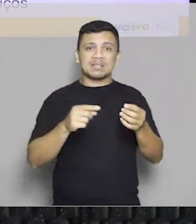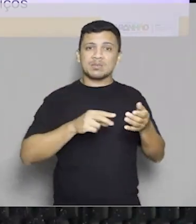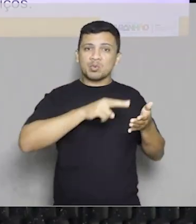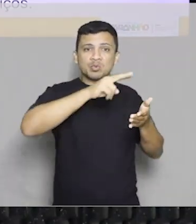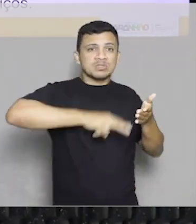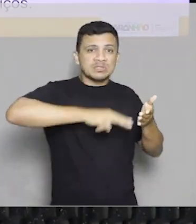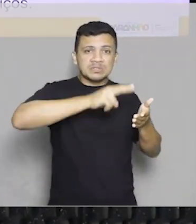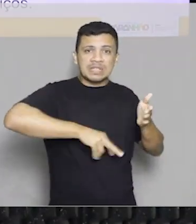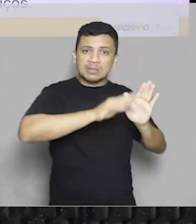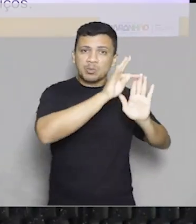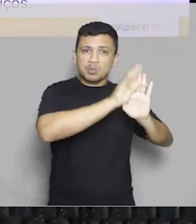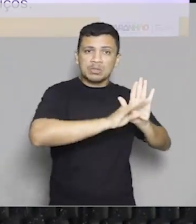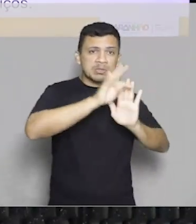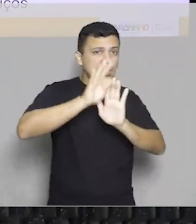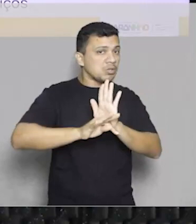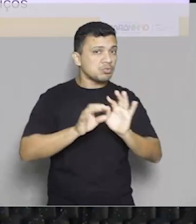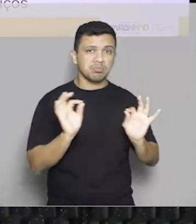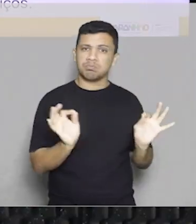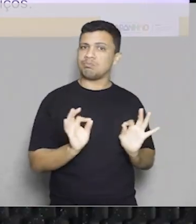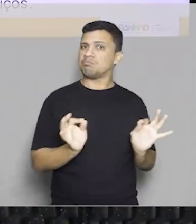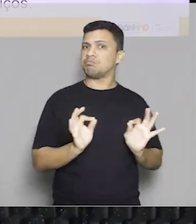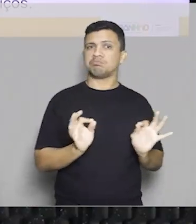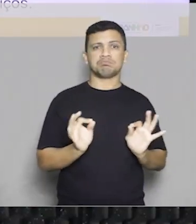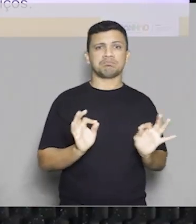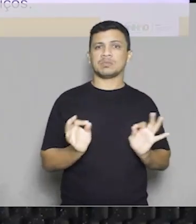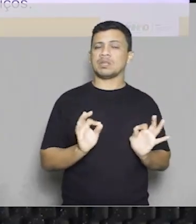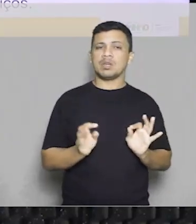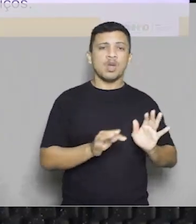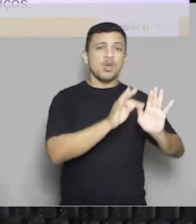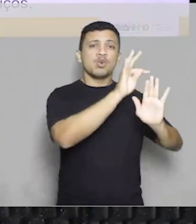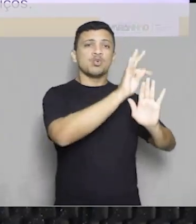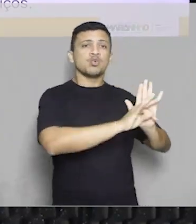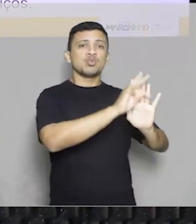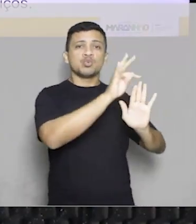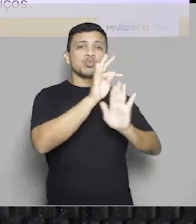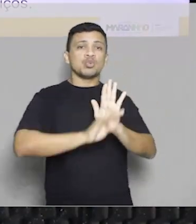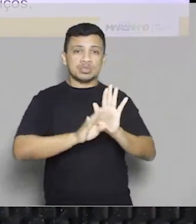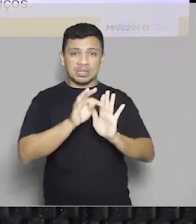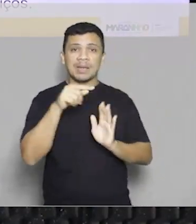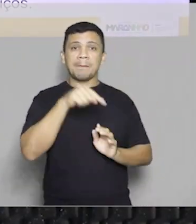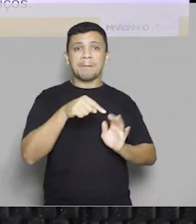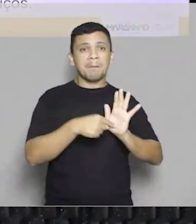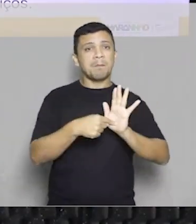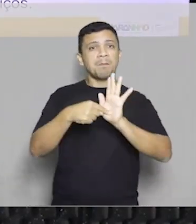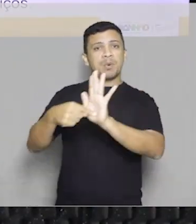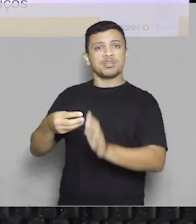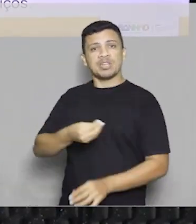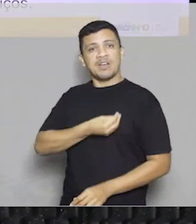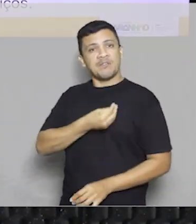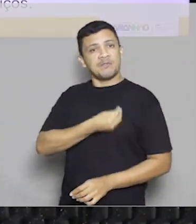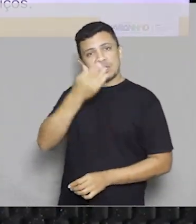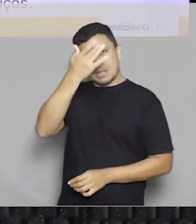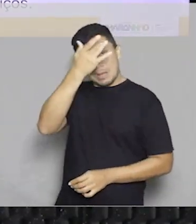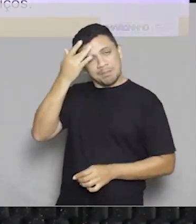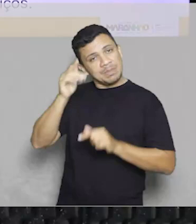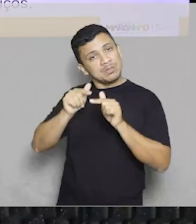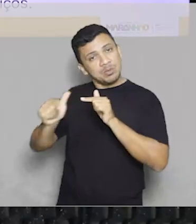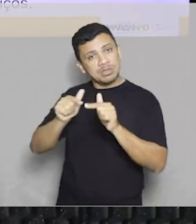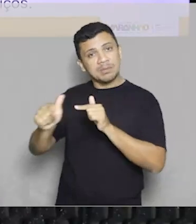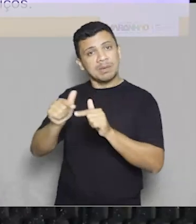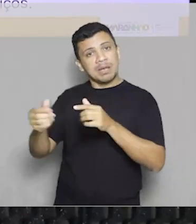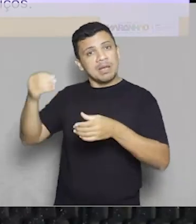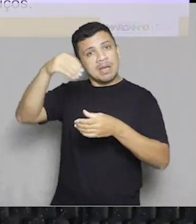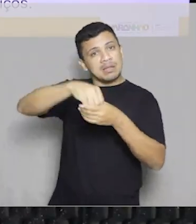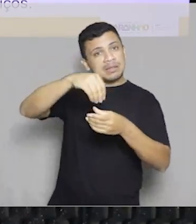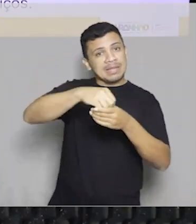2 textos. Os 2 textos tratam da situação do trabalhador, da classe operária dentro da lógica de